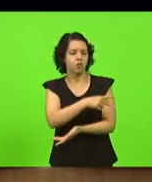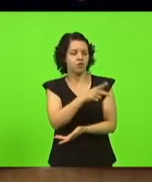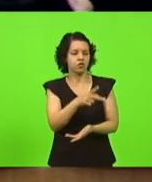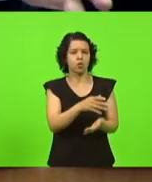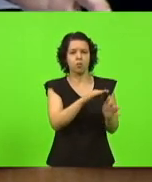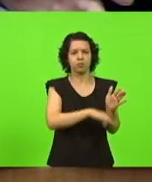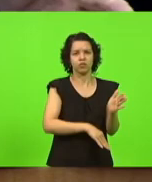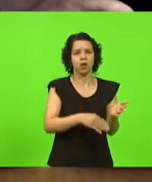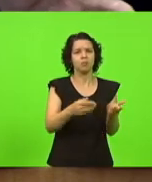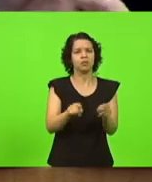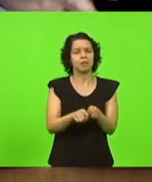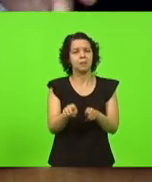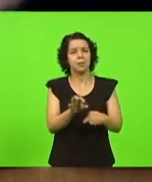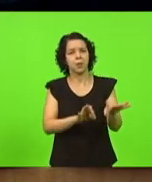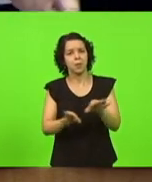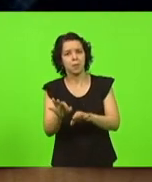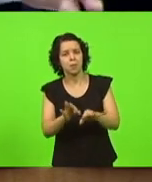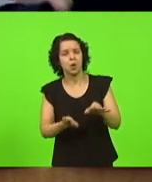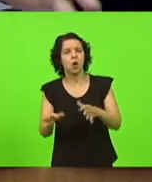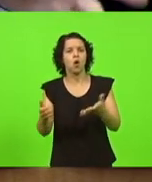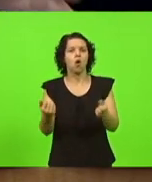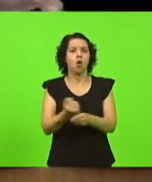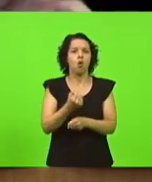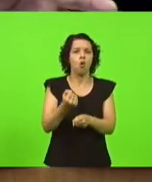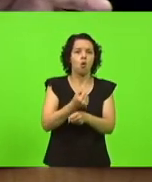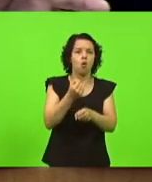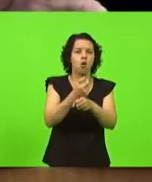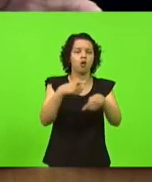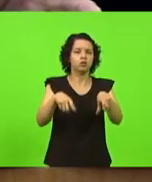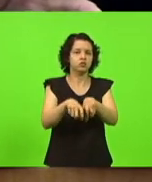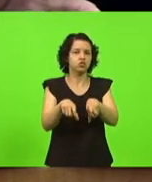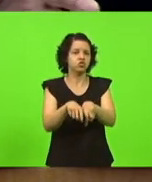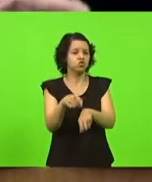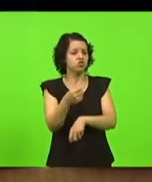de construção de ginásios, de tanto dinheiro que tem no caixa.